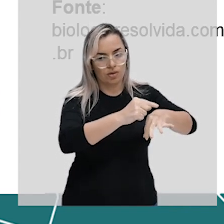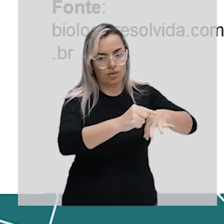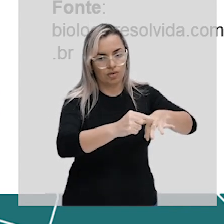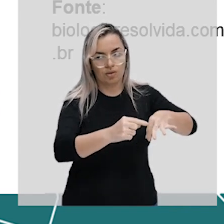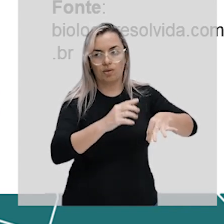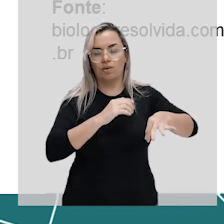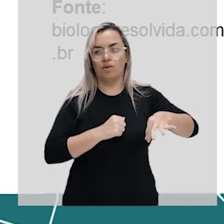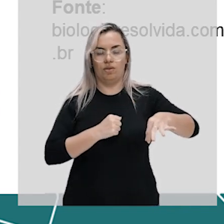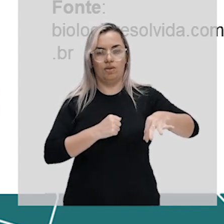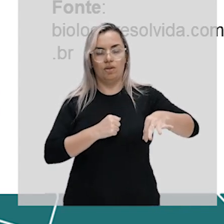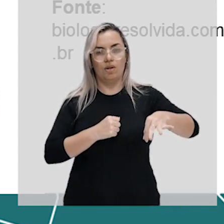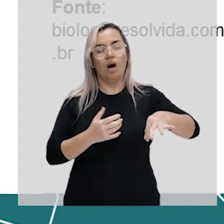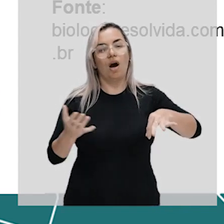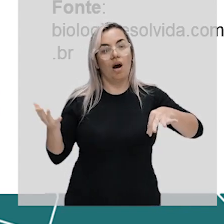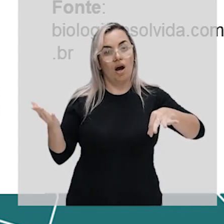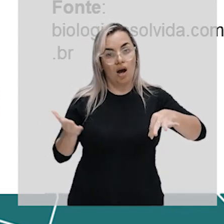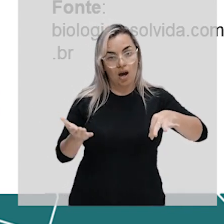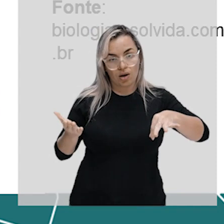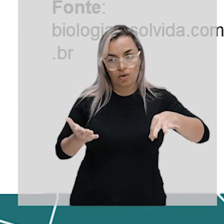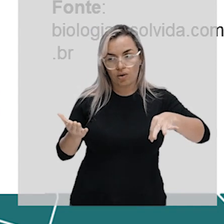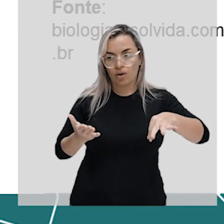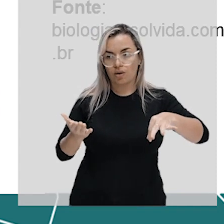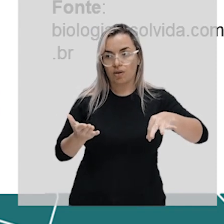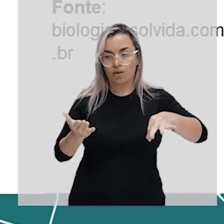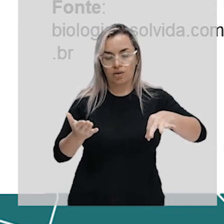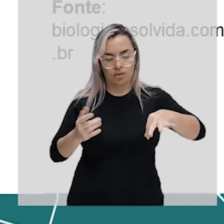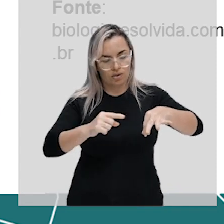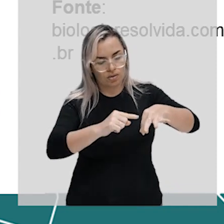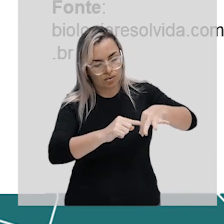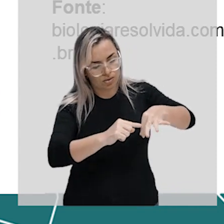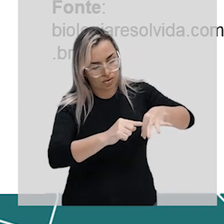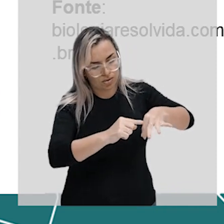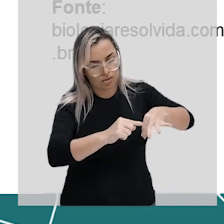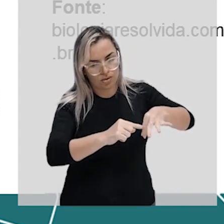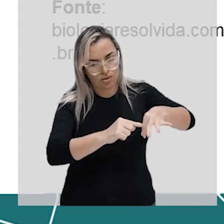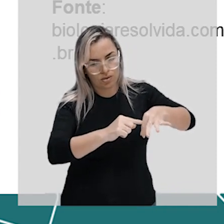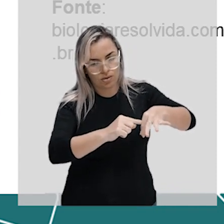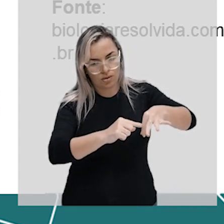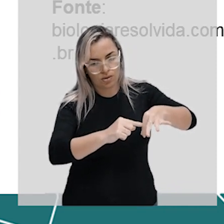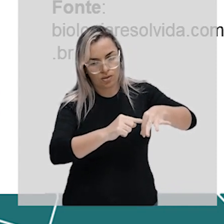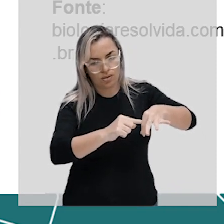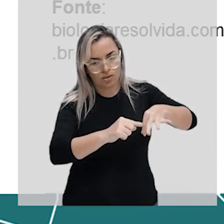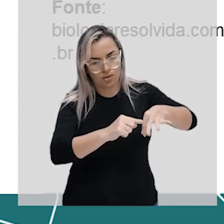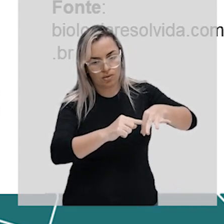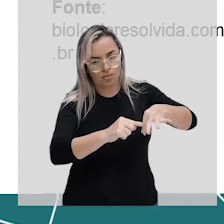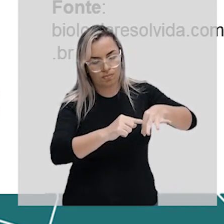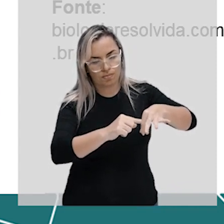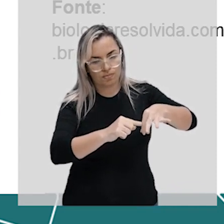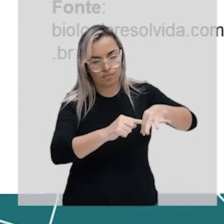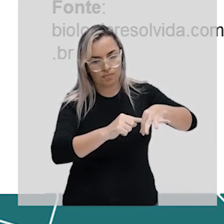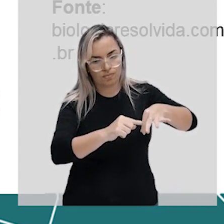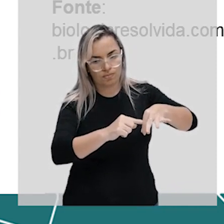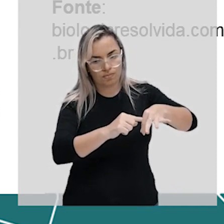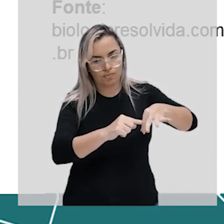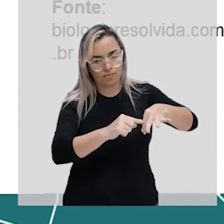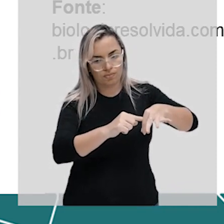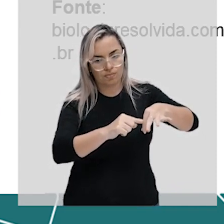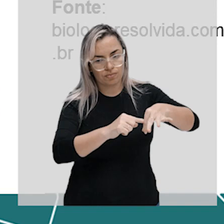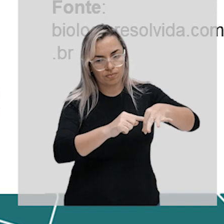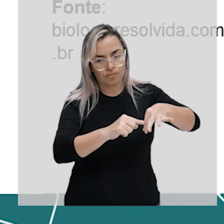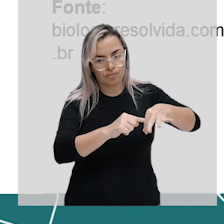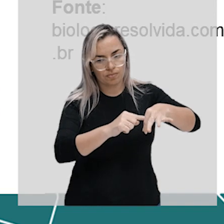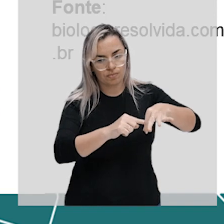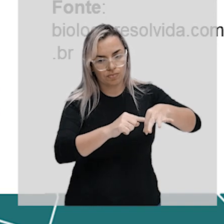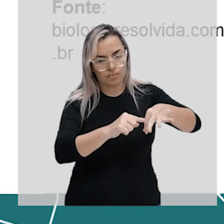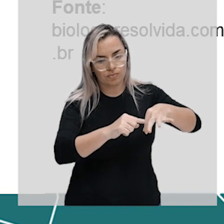ó? Nós vamos encontrar aqui, ó. Essa aqui é a entrada que fica, que a gente chama de vestíbulo vaginal.